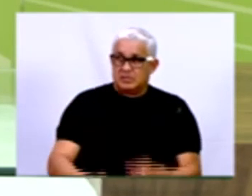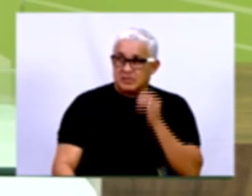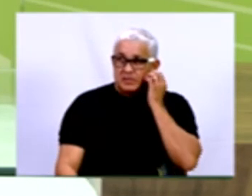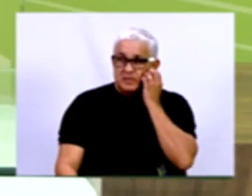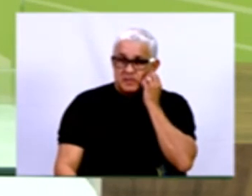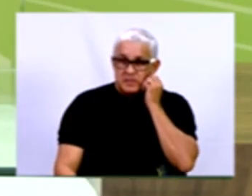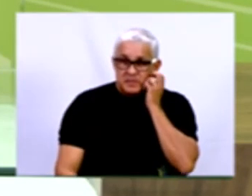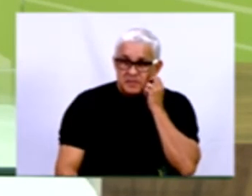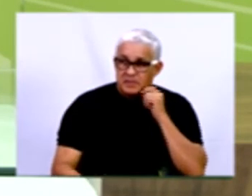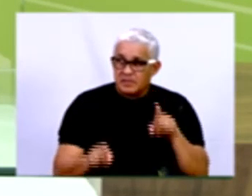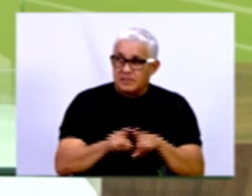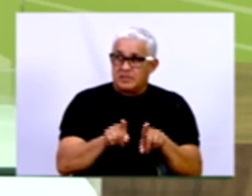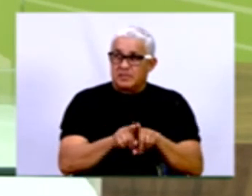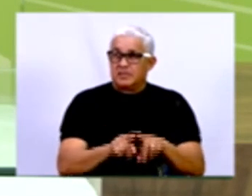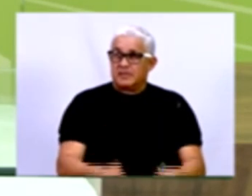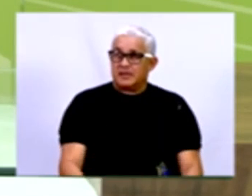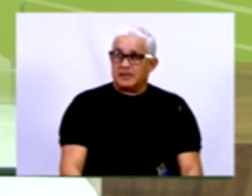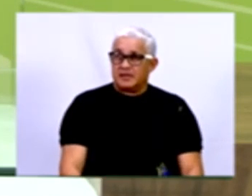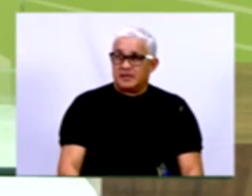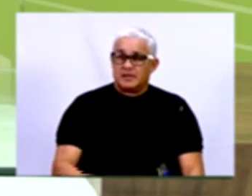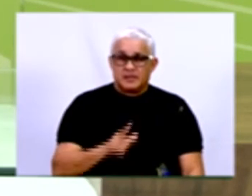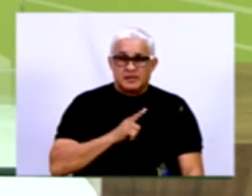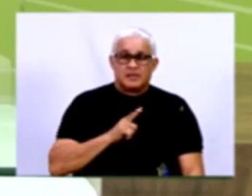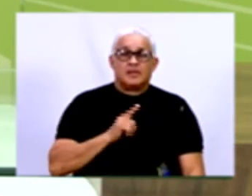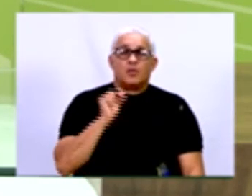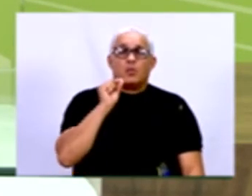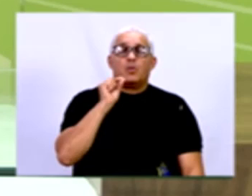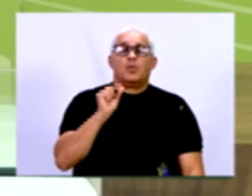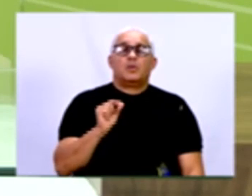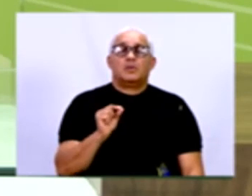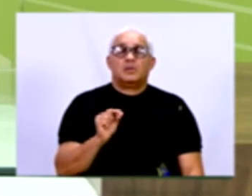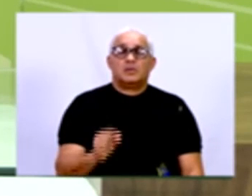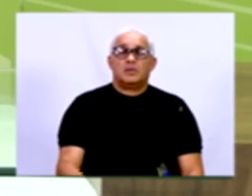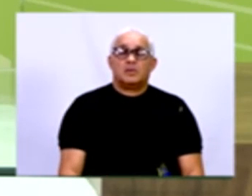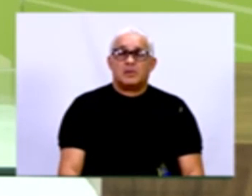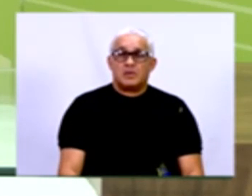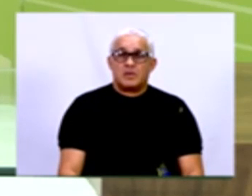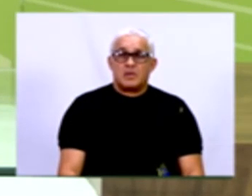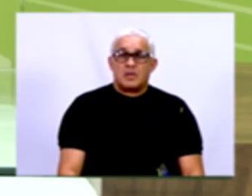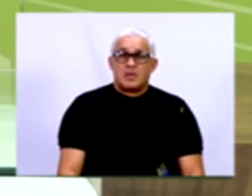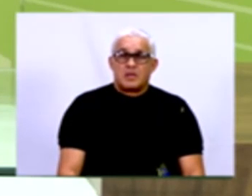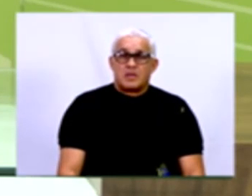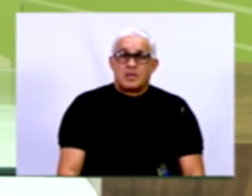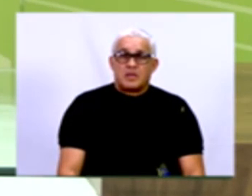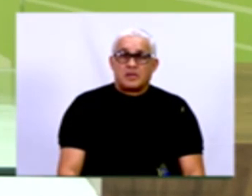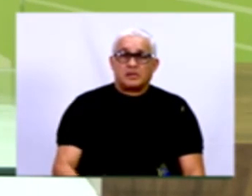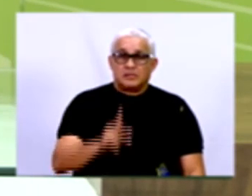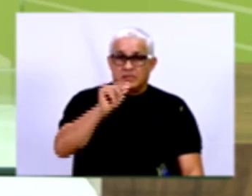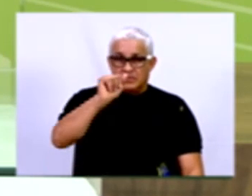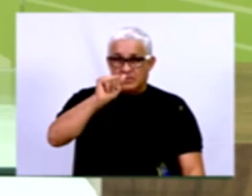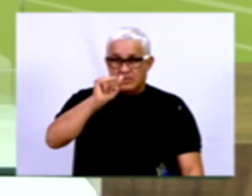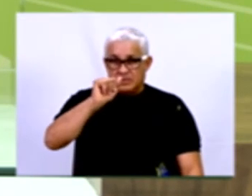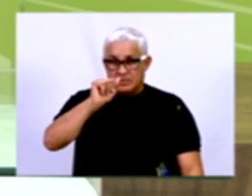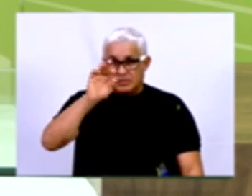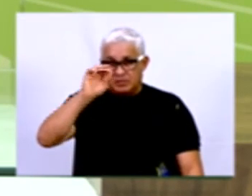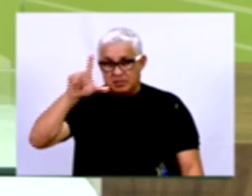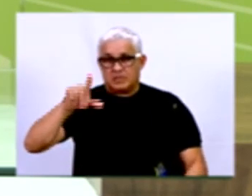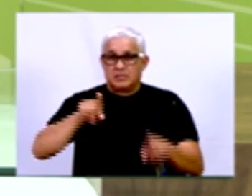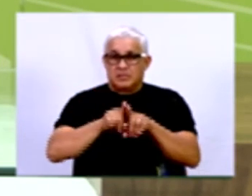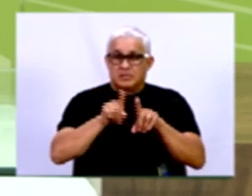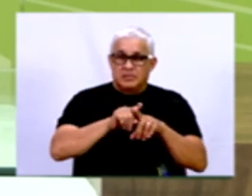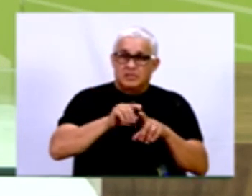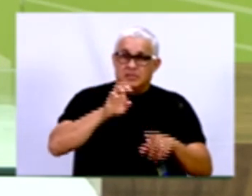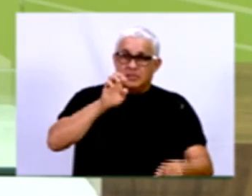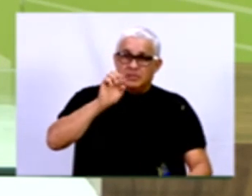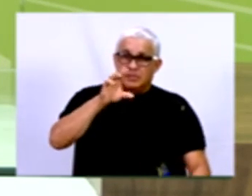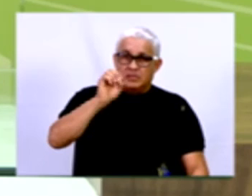É muito legal vocês terem captado isso, gente. Tem a ver com a observação que o Paul Samuel faz, essa visão que ele tem de economia, essa gestão